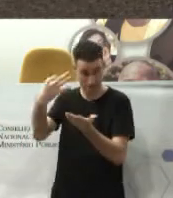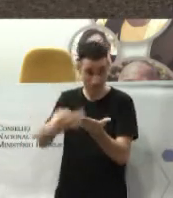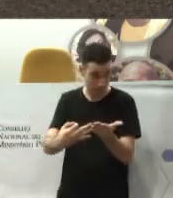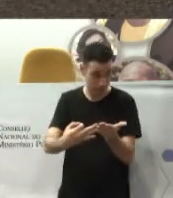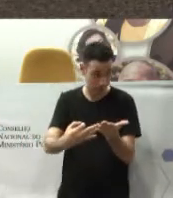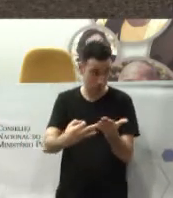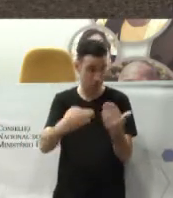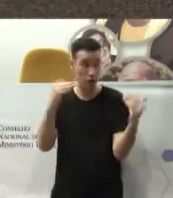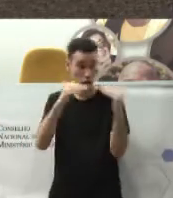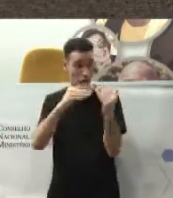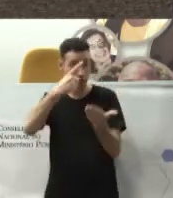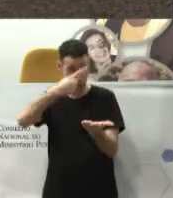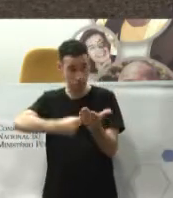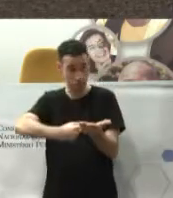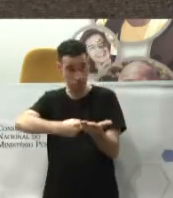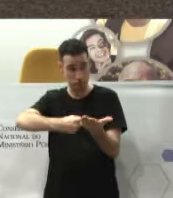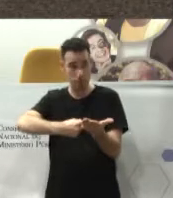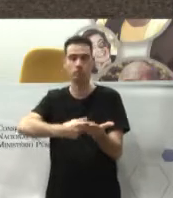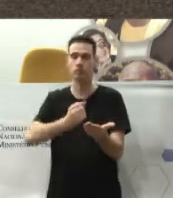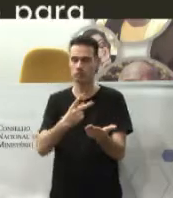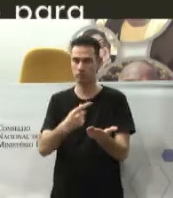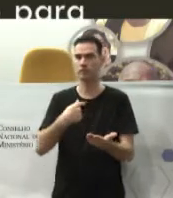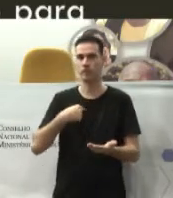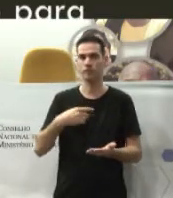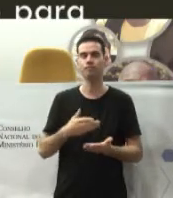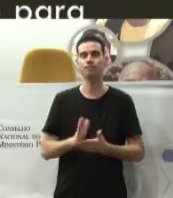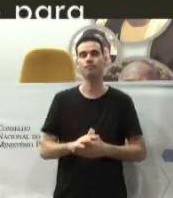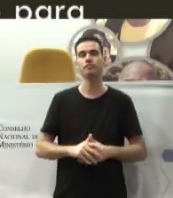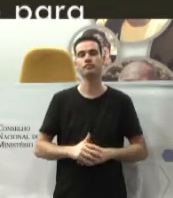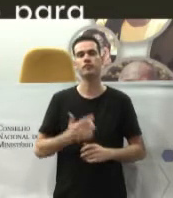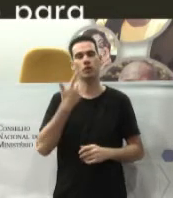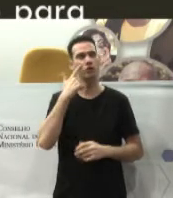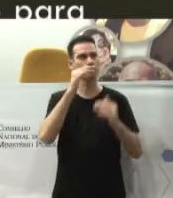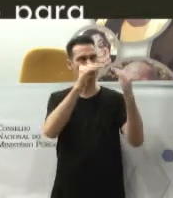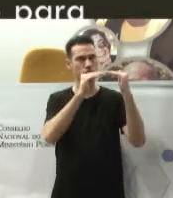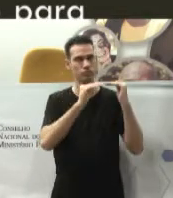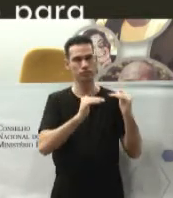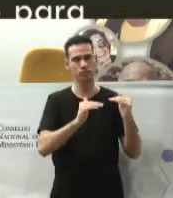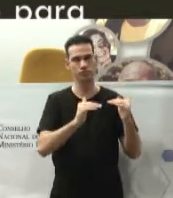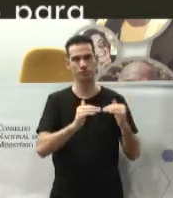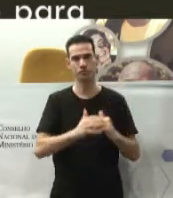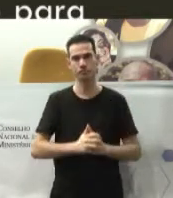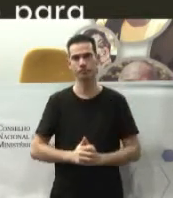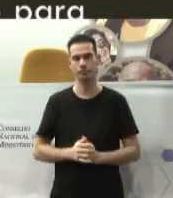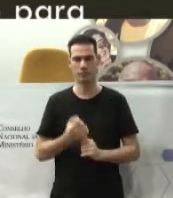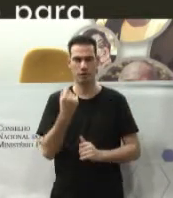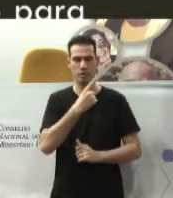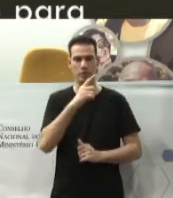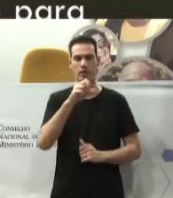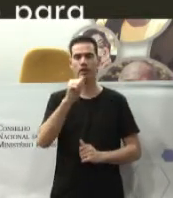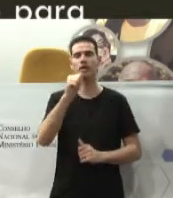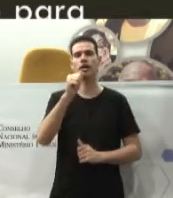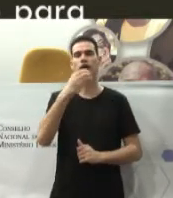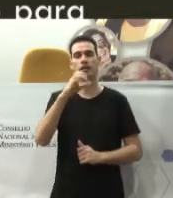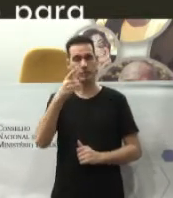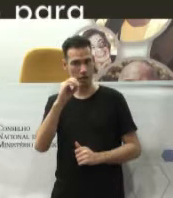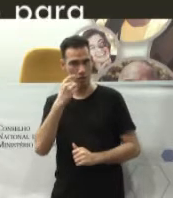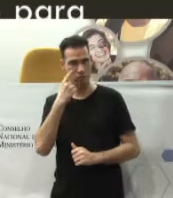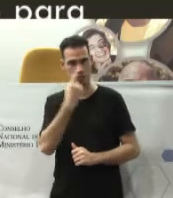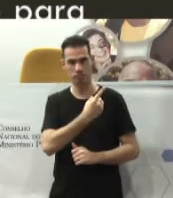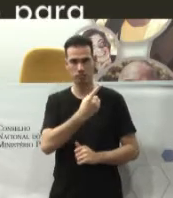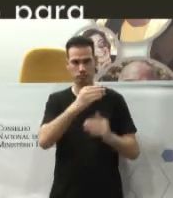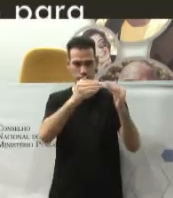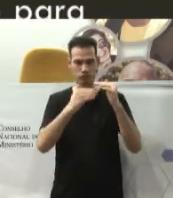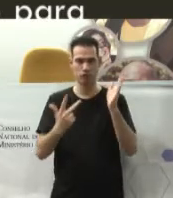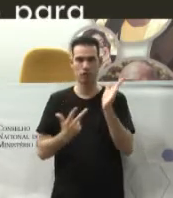mais o sistema. Vou começar agora com o que interessa, essa foi a primeira ação, que é o caso das